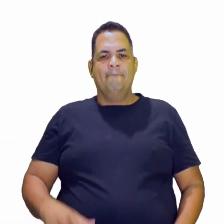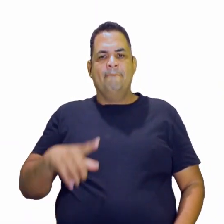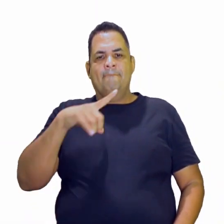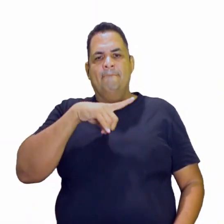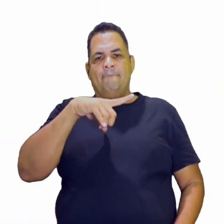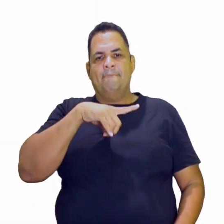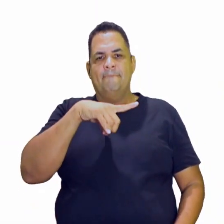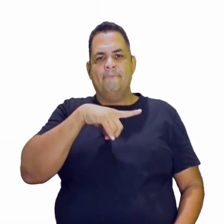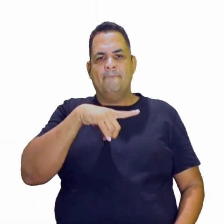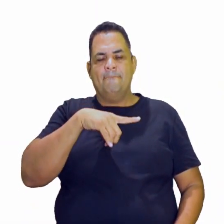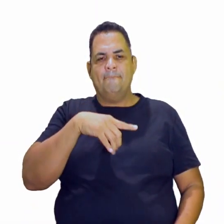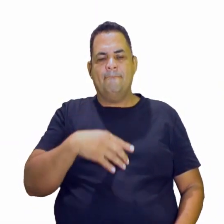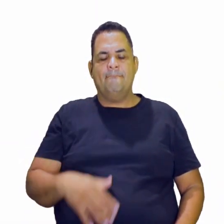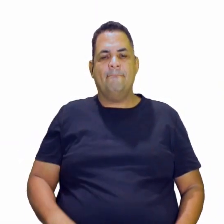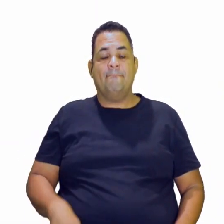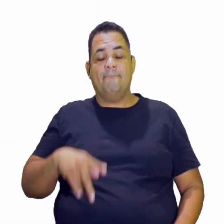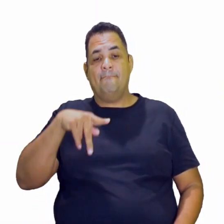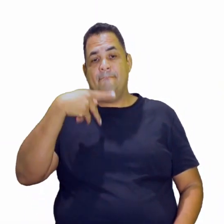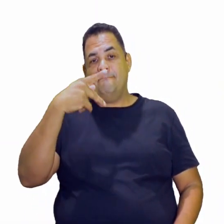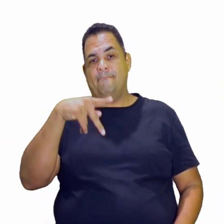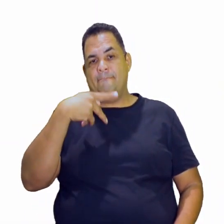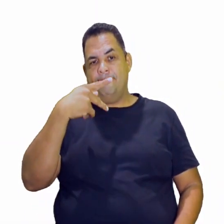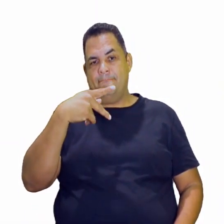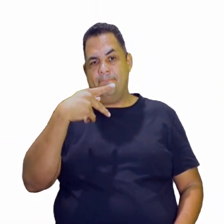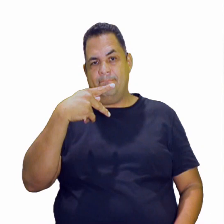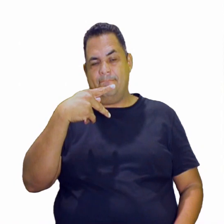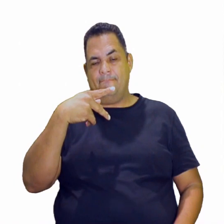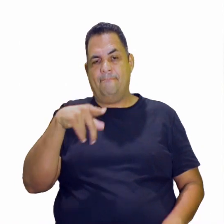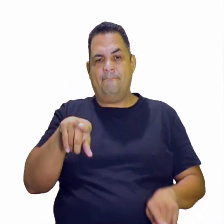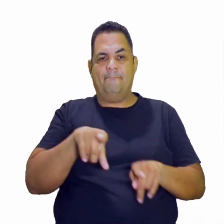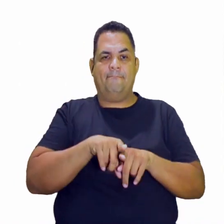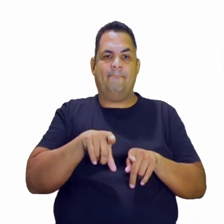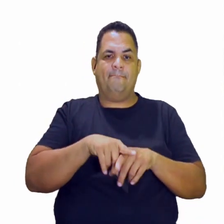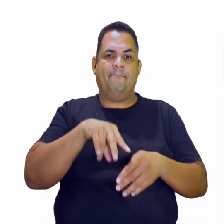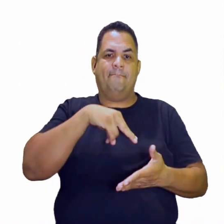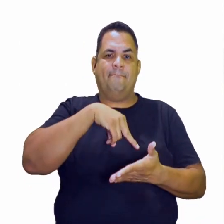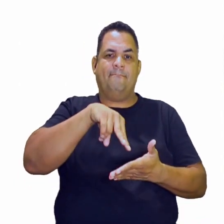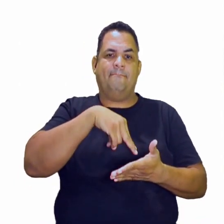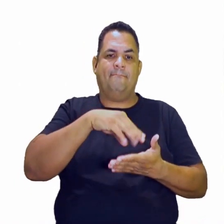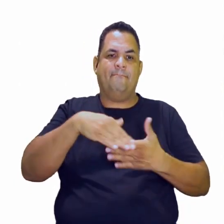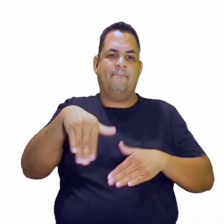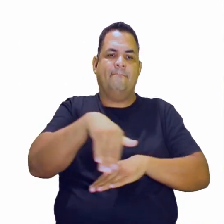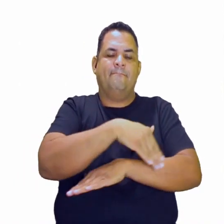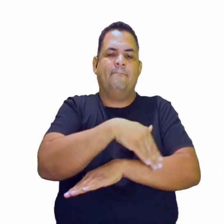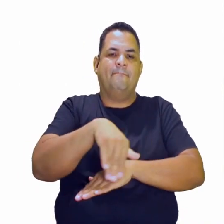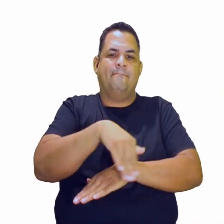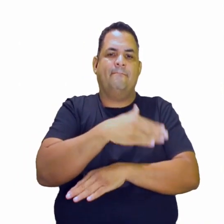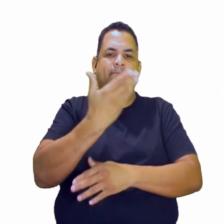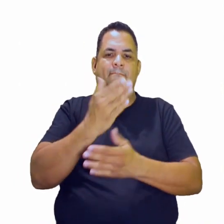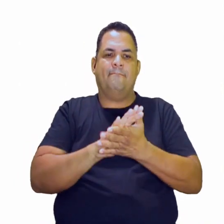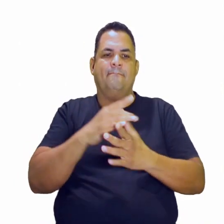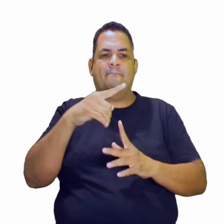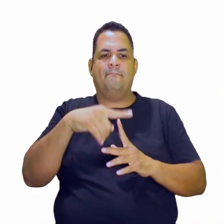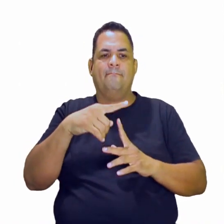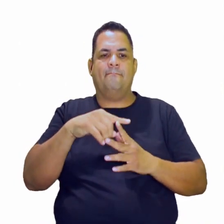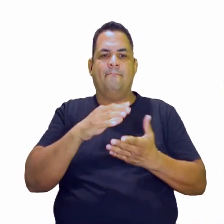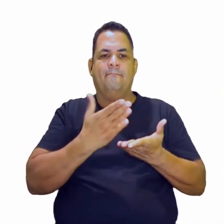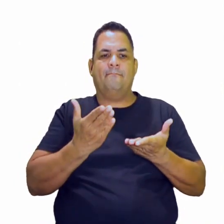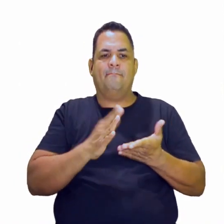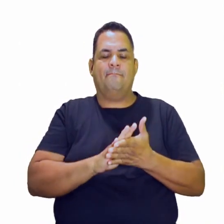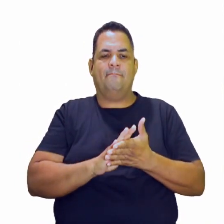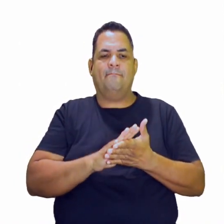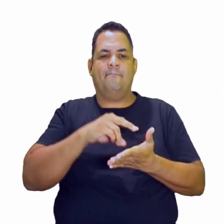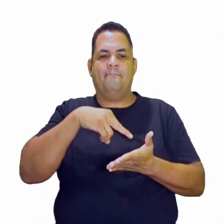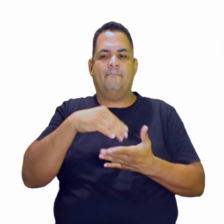de rua, né, ou street dance, uma palavra em inglês, que é o estilo de dança